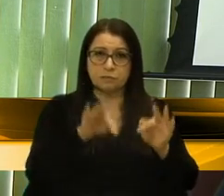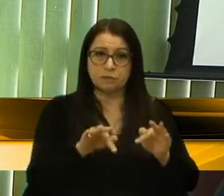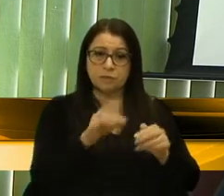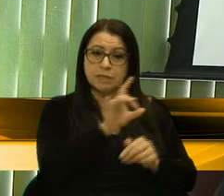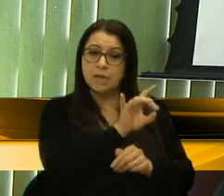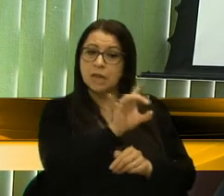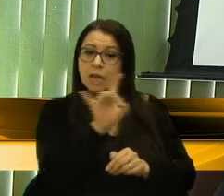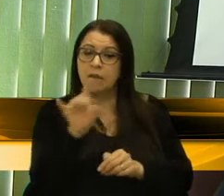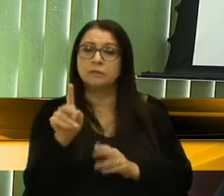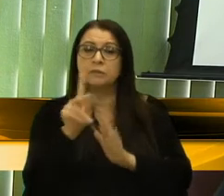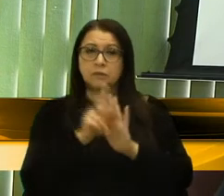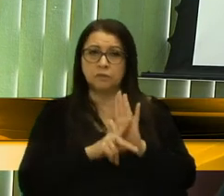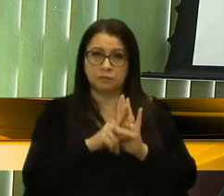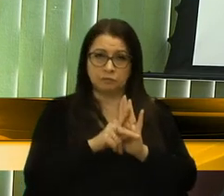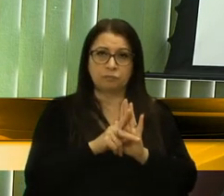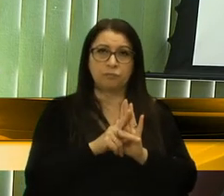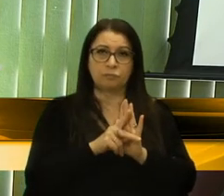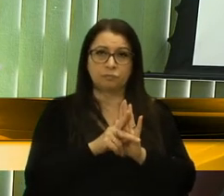cada projeto.